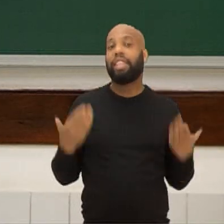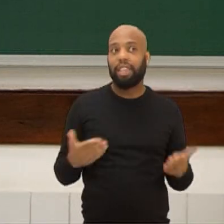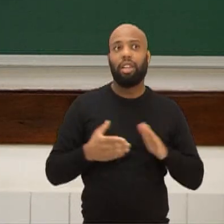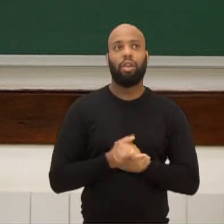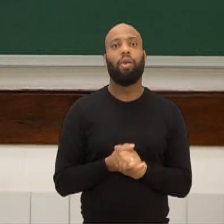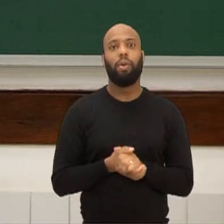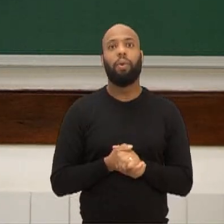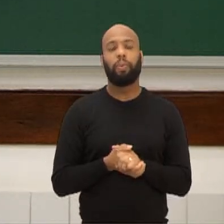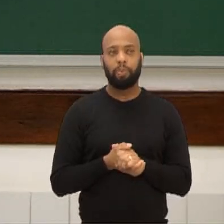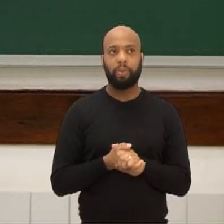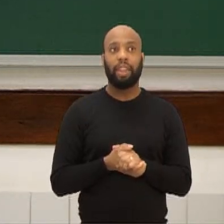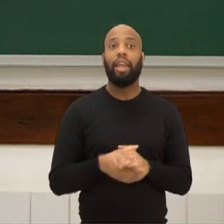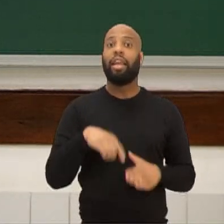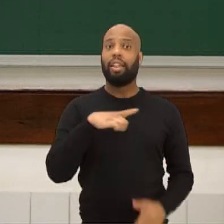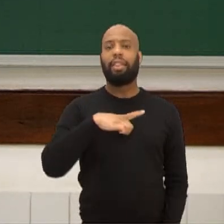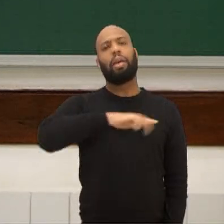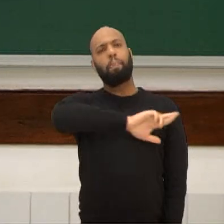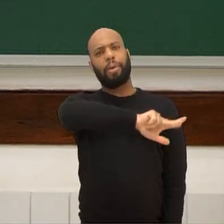né,